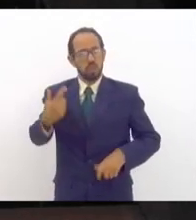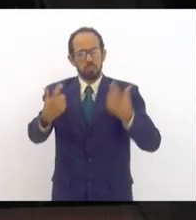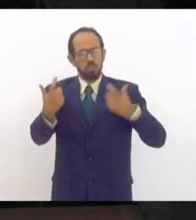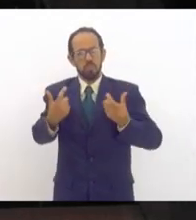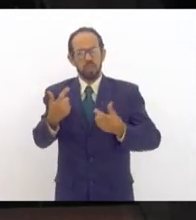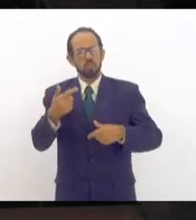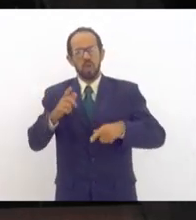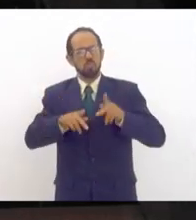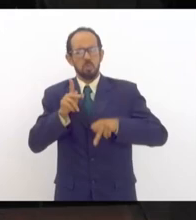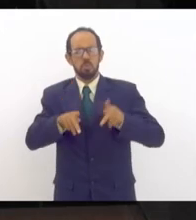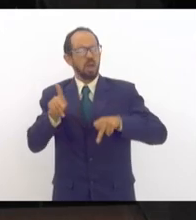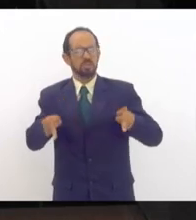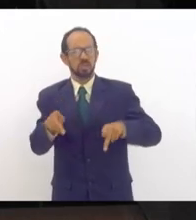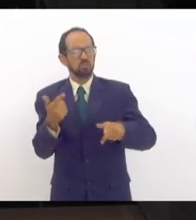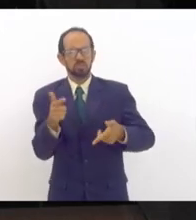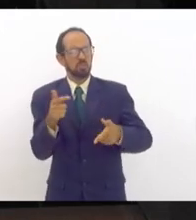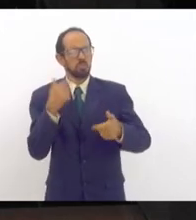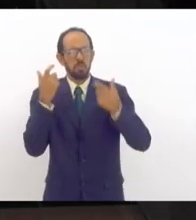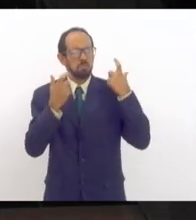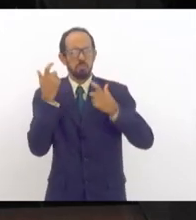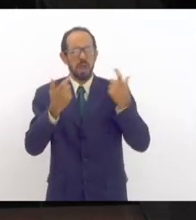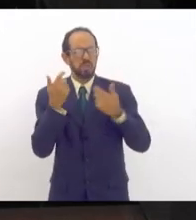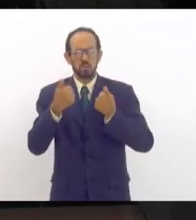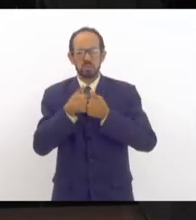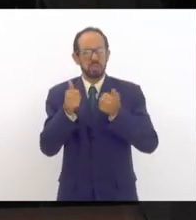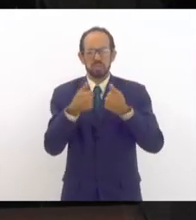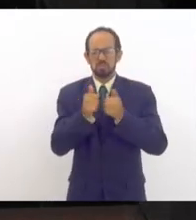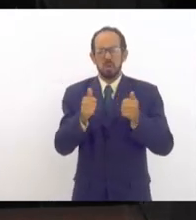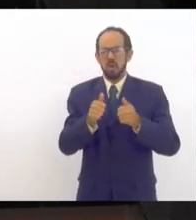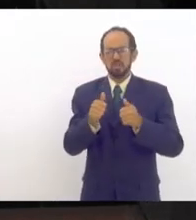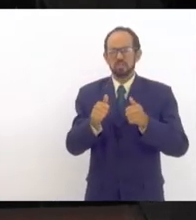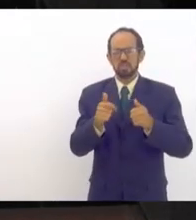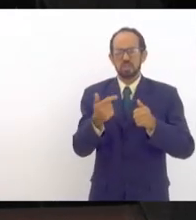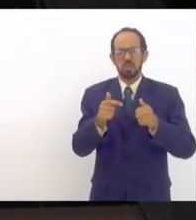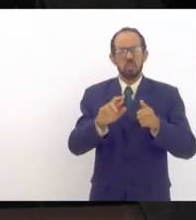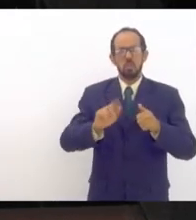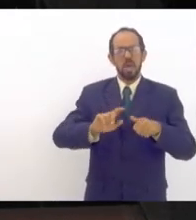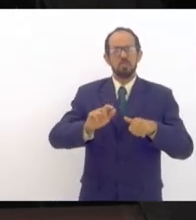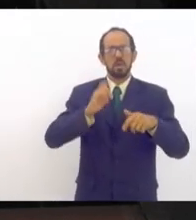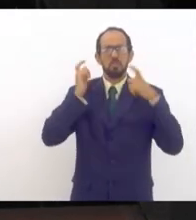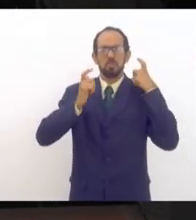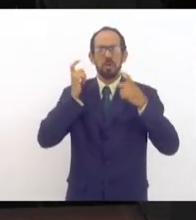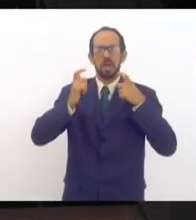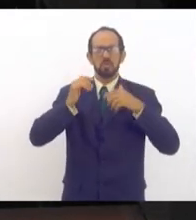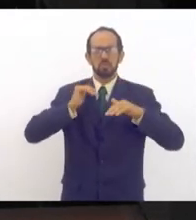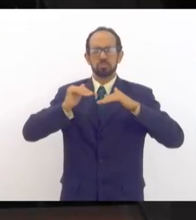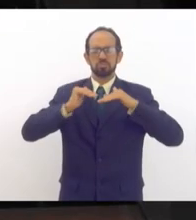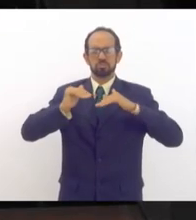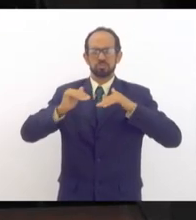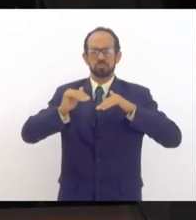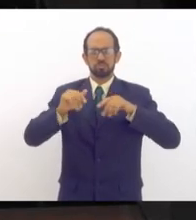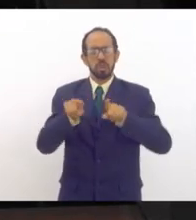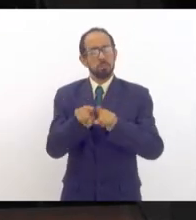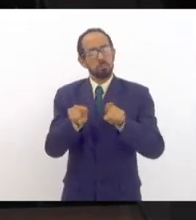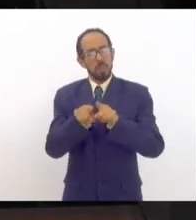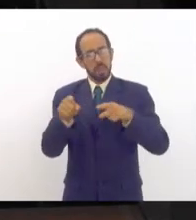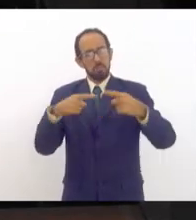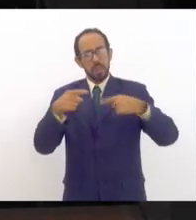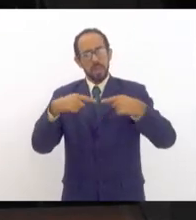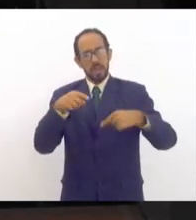com o transporte público não está preocupado com a mobilidade urbana eu poderia falar aqui também da BR 040